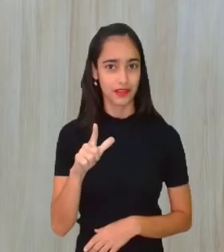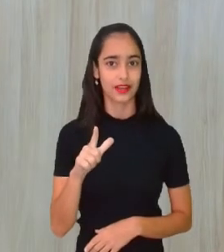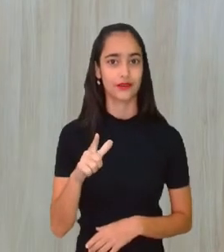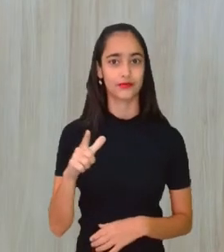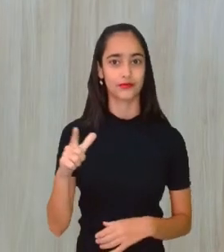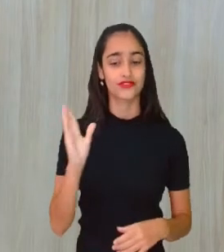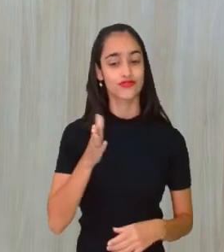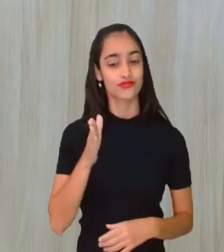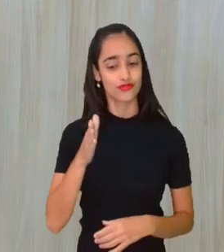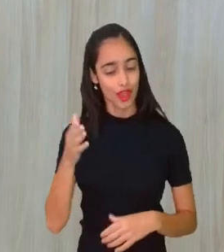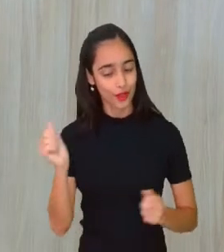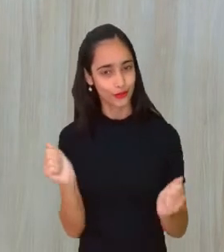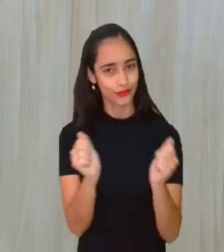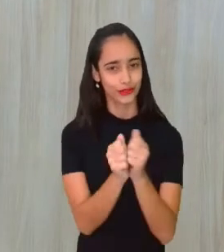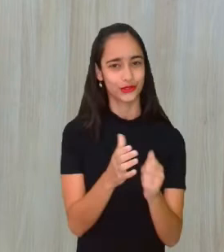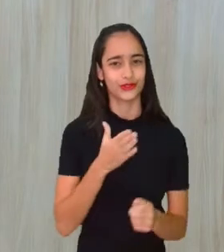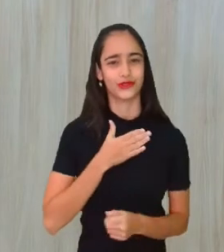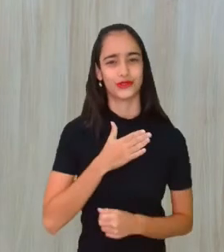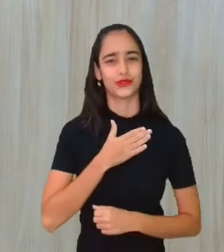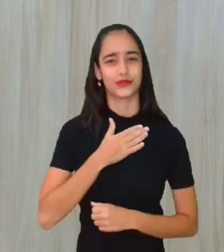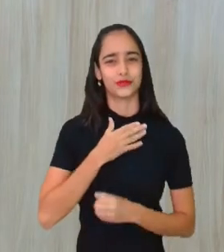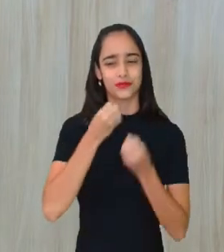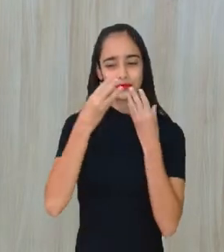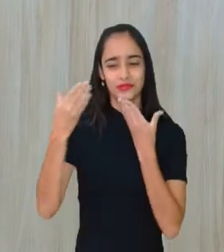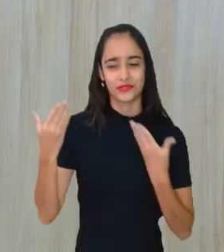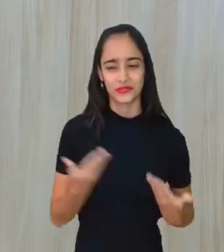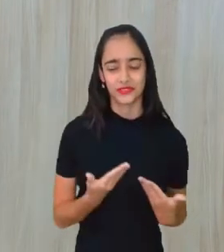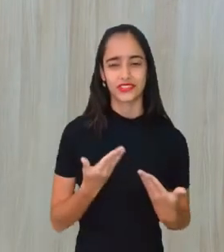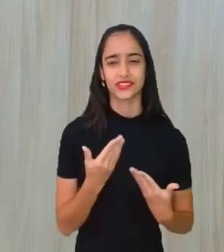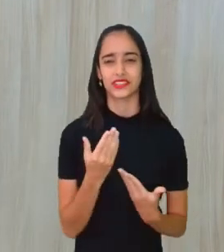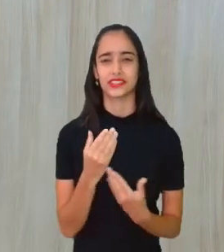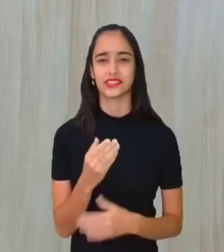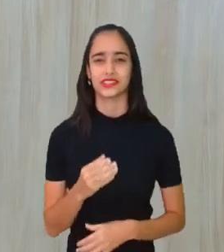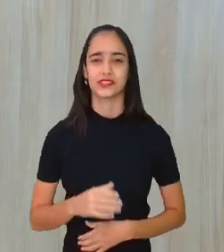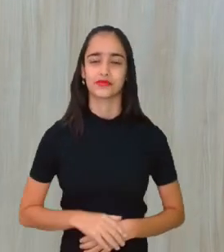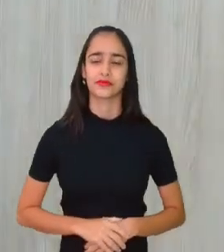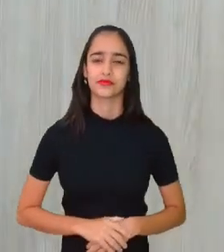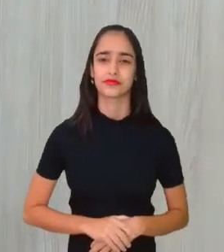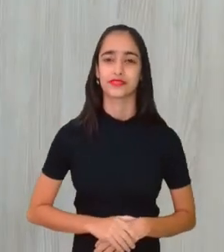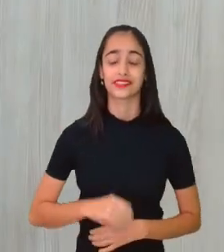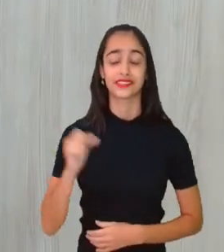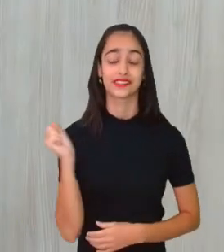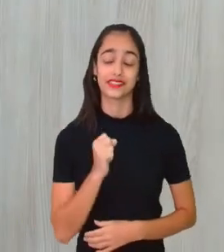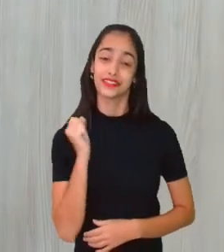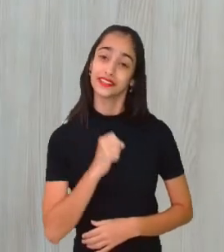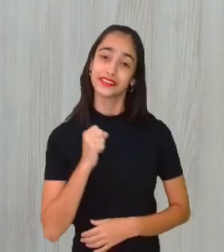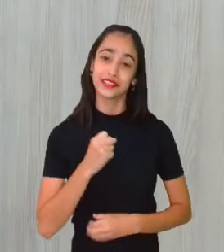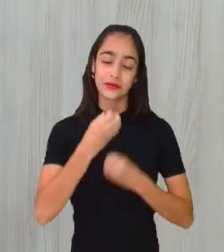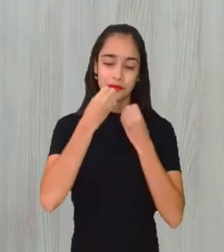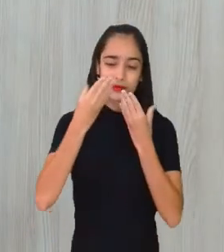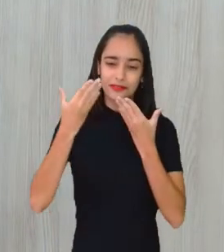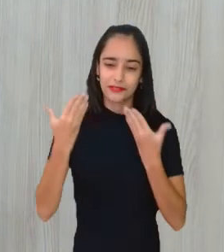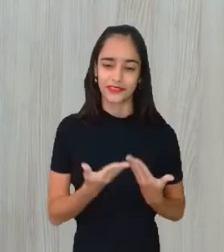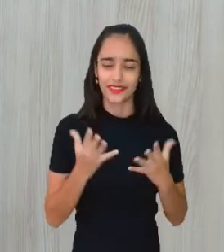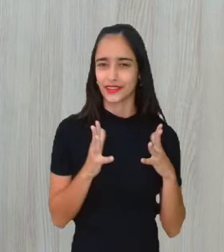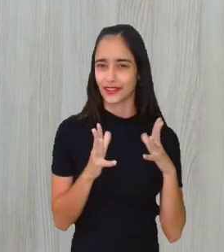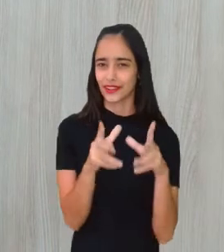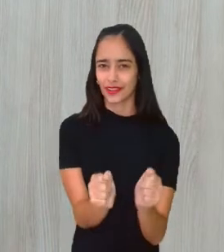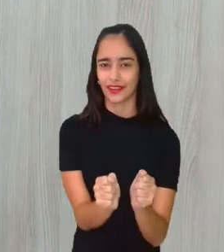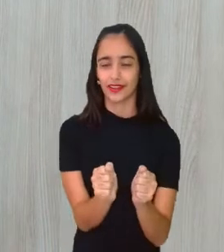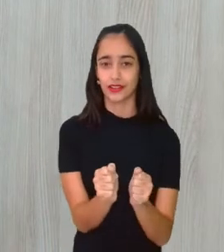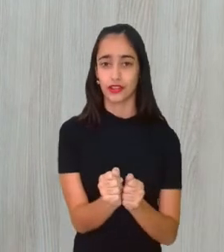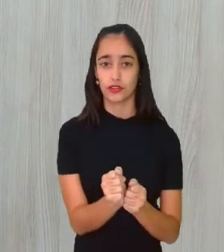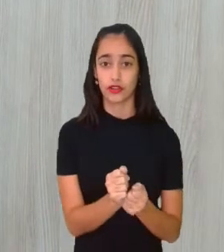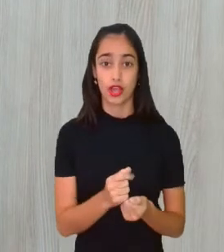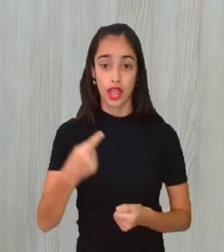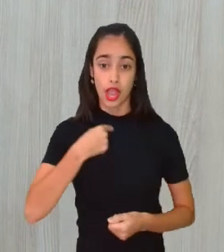ela também dar as boas-vindas e falar um pouquinho sobre isso, não é, professora Isabel? Pois é, Cláudia. Sejam todos bem-vindos, né? Eu estou aqui